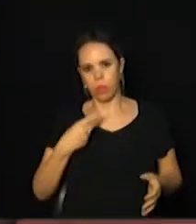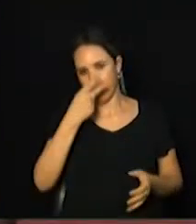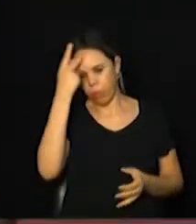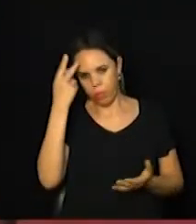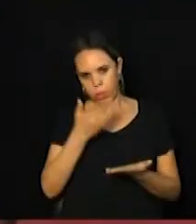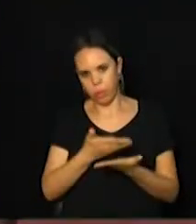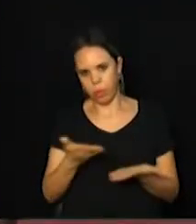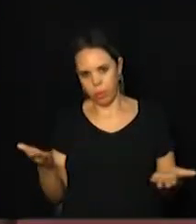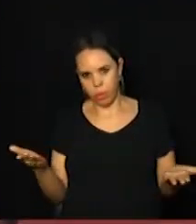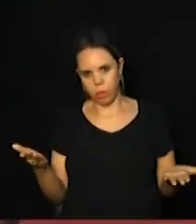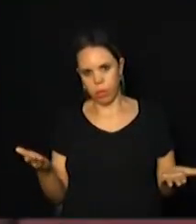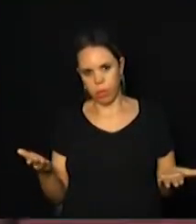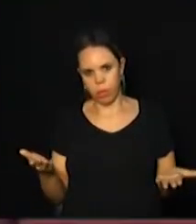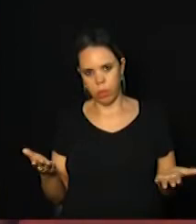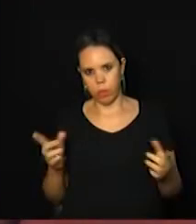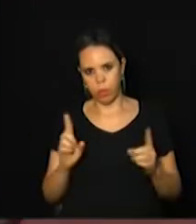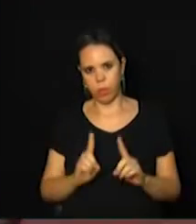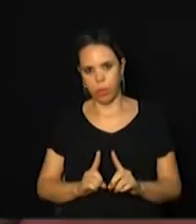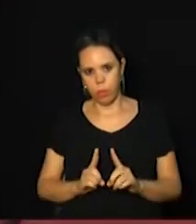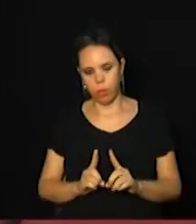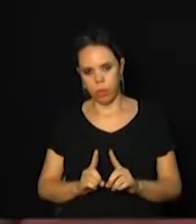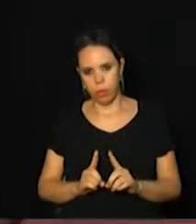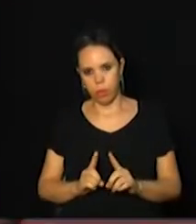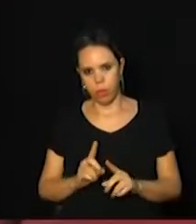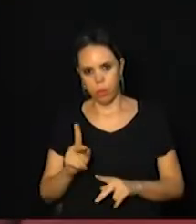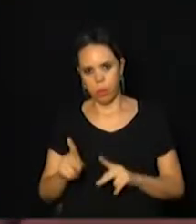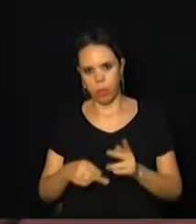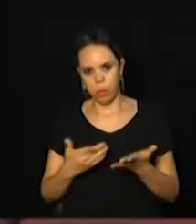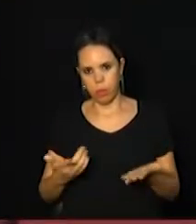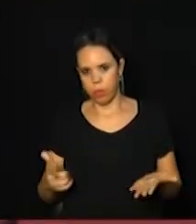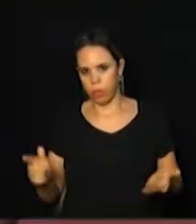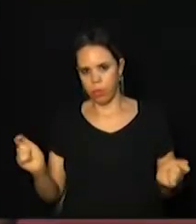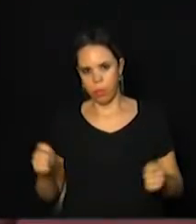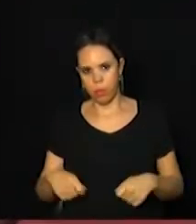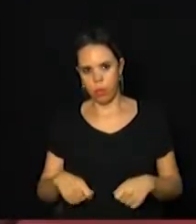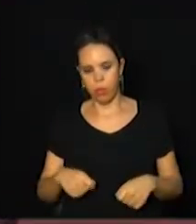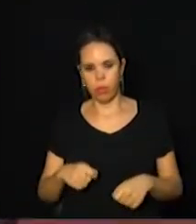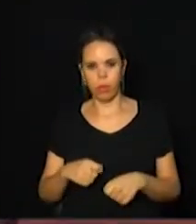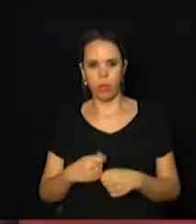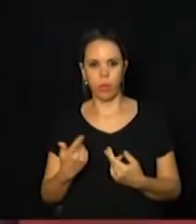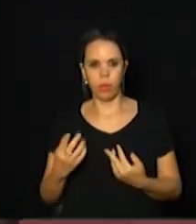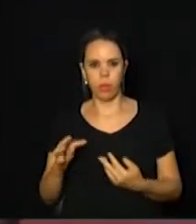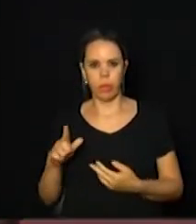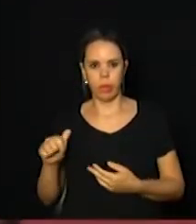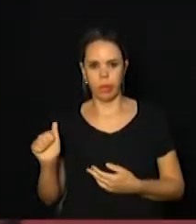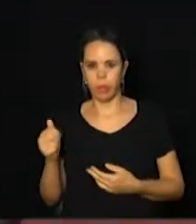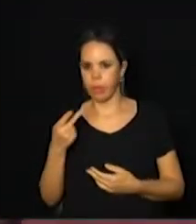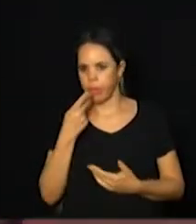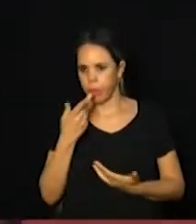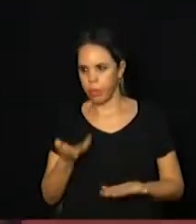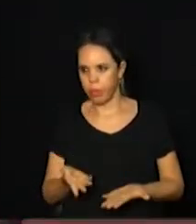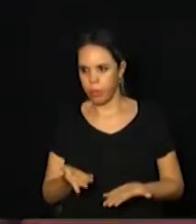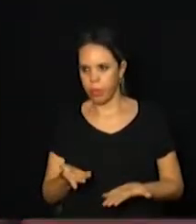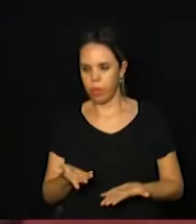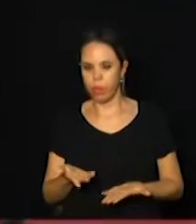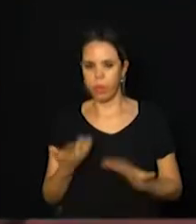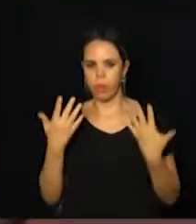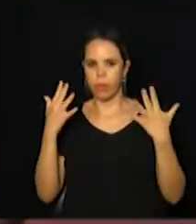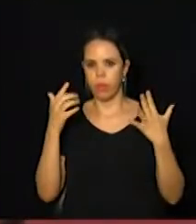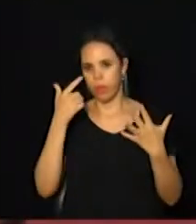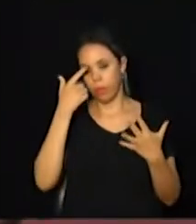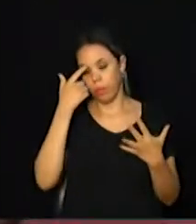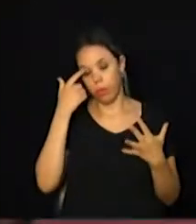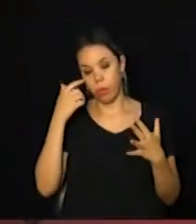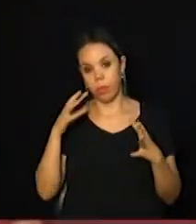usuário do deficiente e de outras pessoas que não têm condições de abastecer como a Thelma Falou então fica aqui o meus parabéns